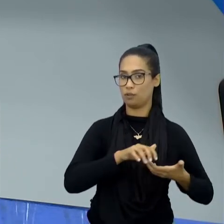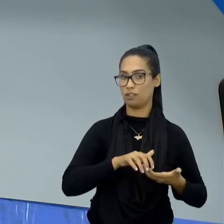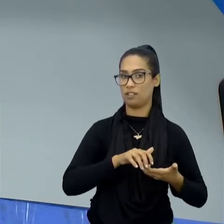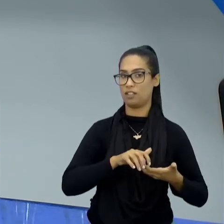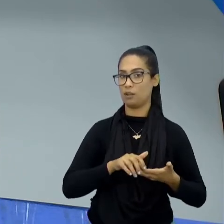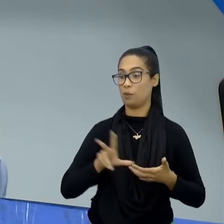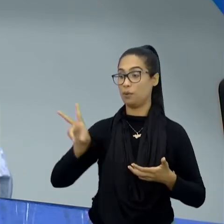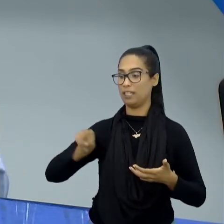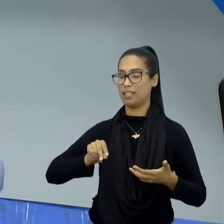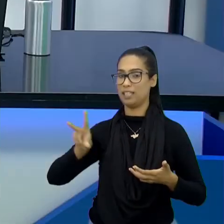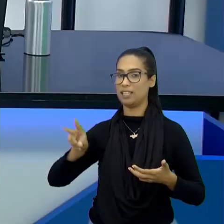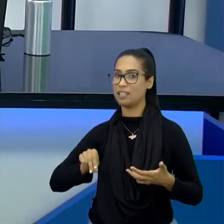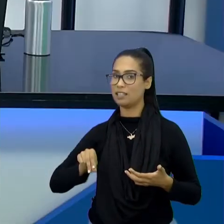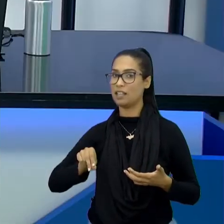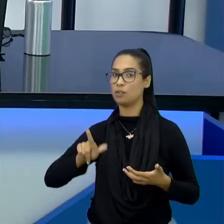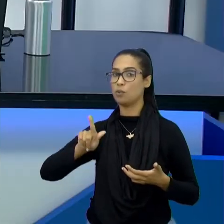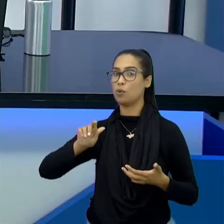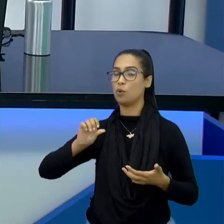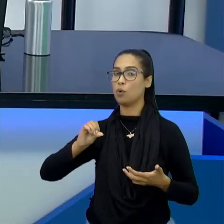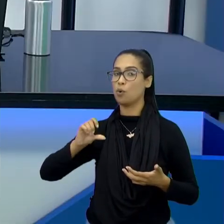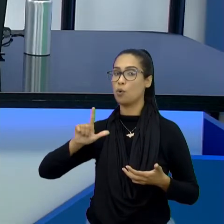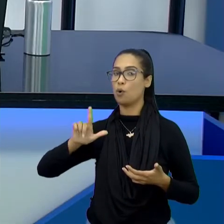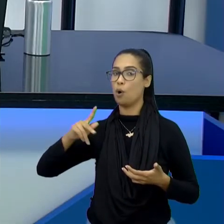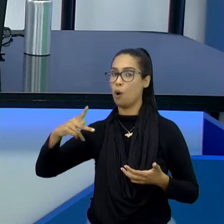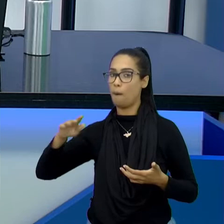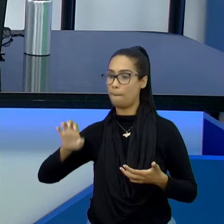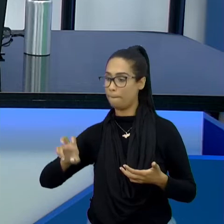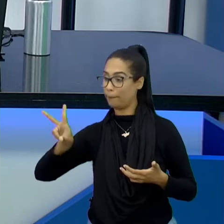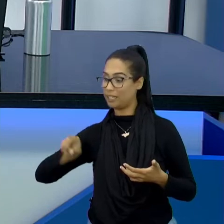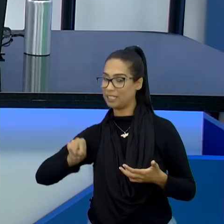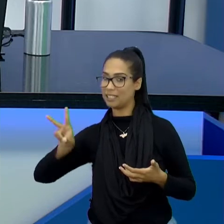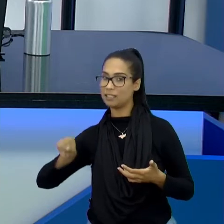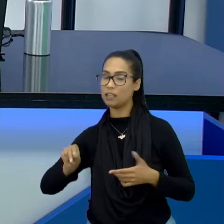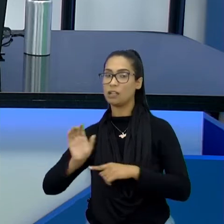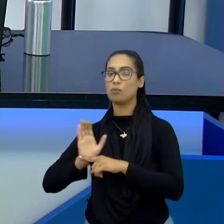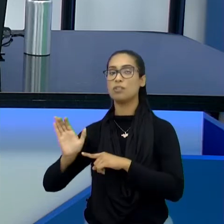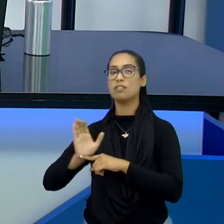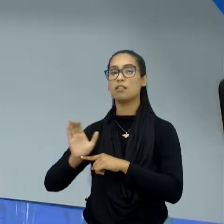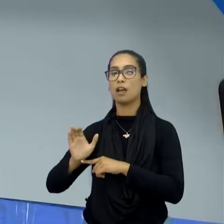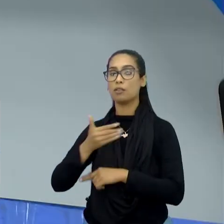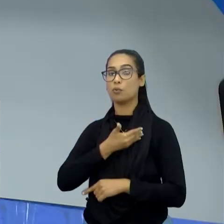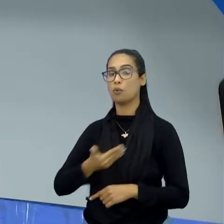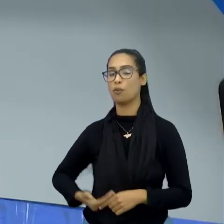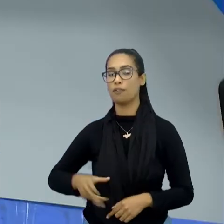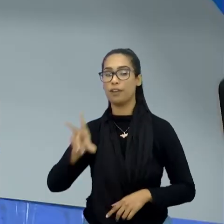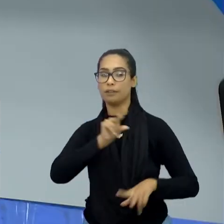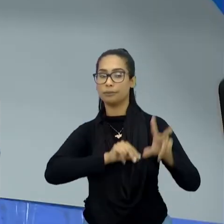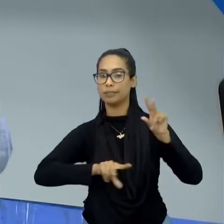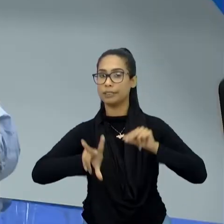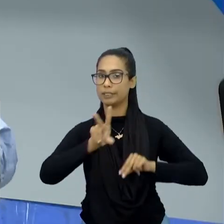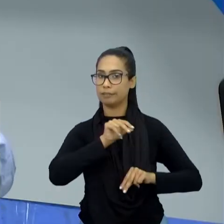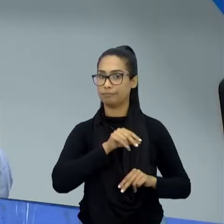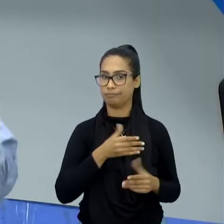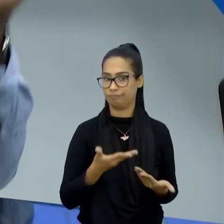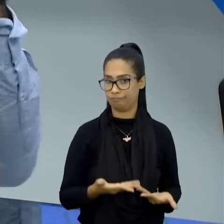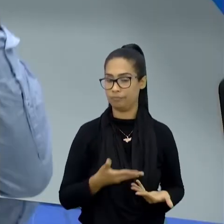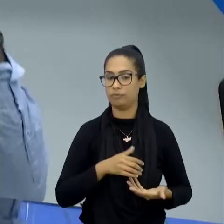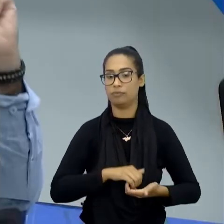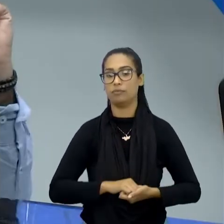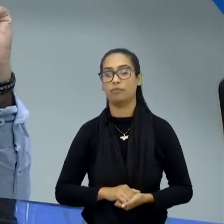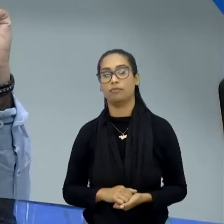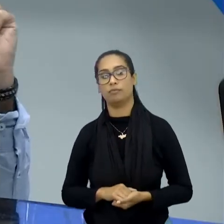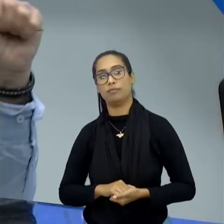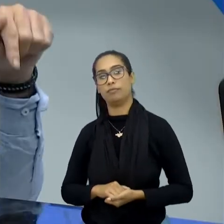revolução. E é simples a gente diferenciar. Revolução sempre tem povão, sempre tem as massas. Golpe de Estado